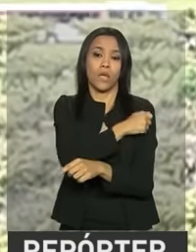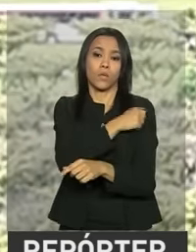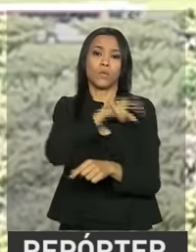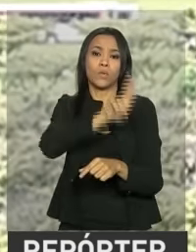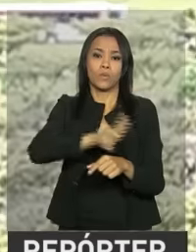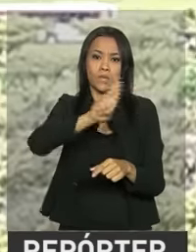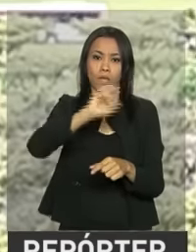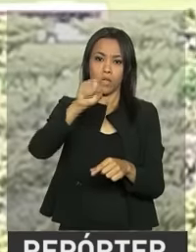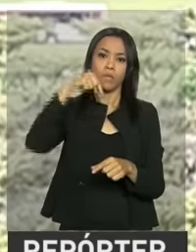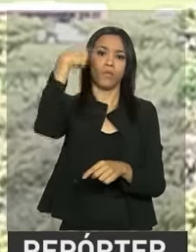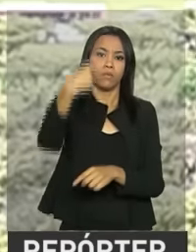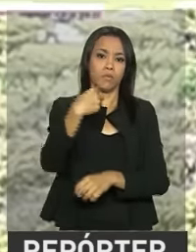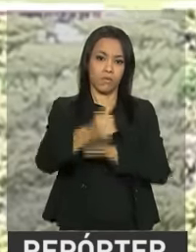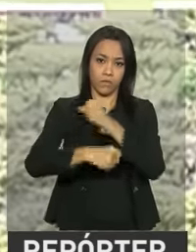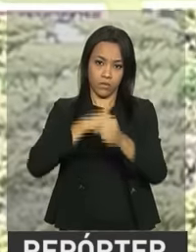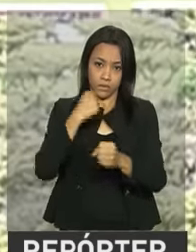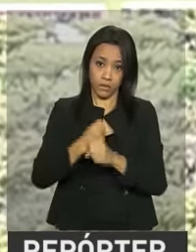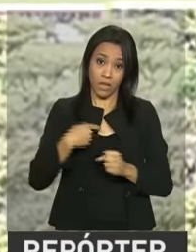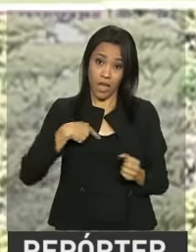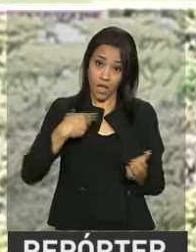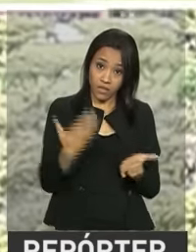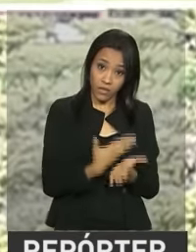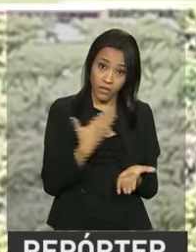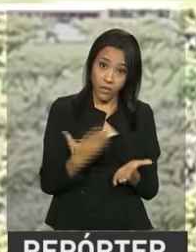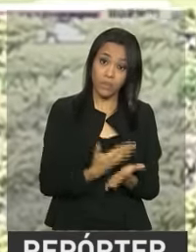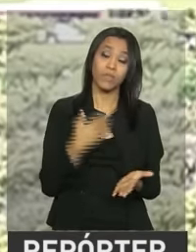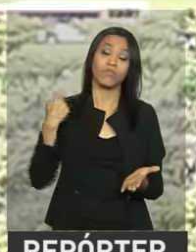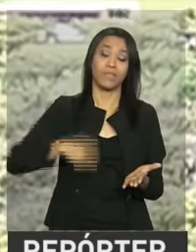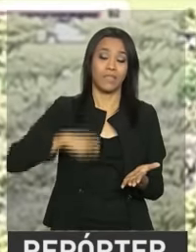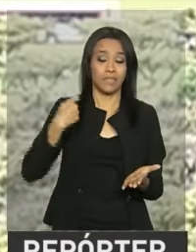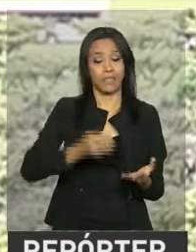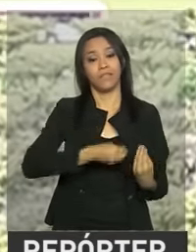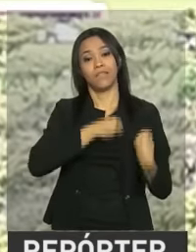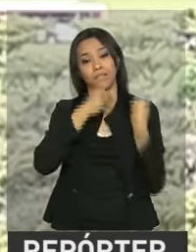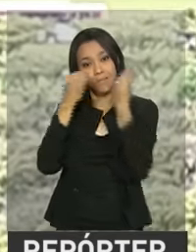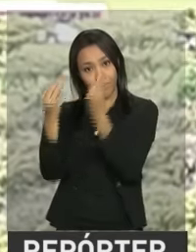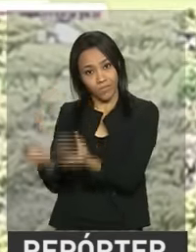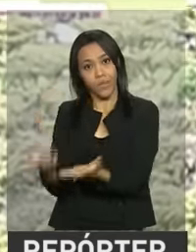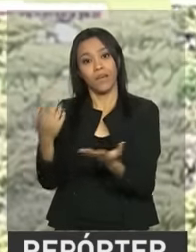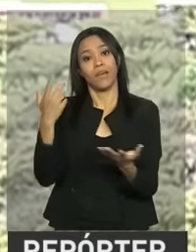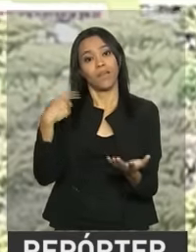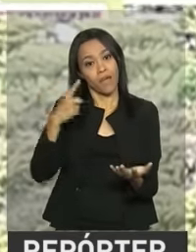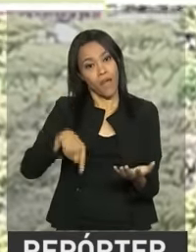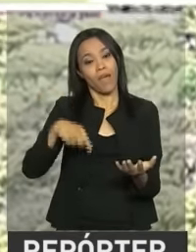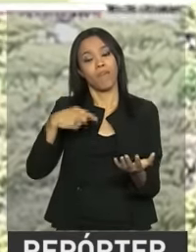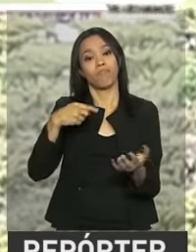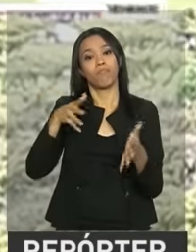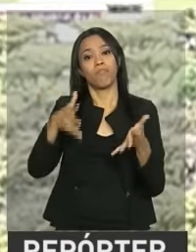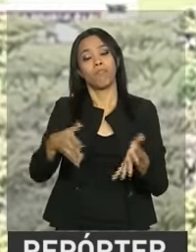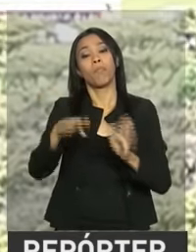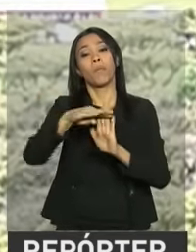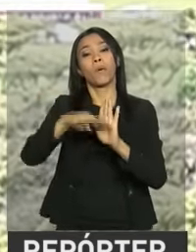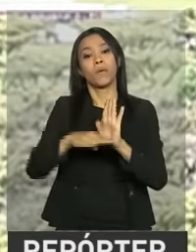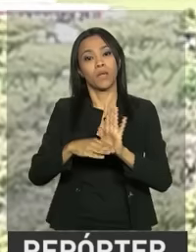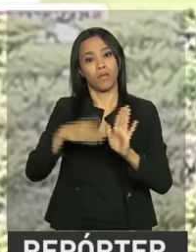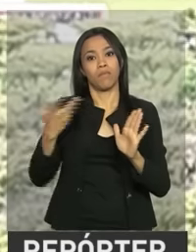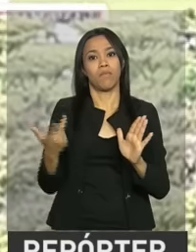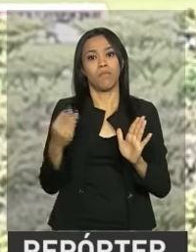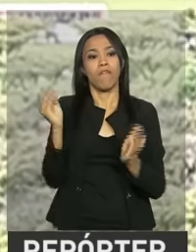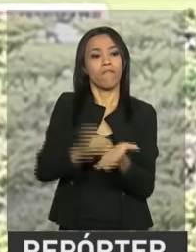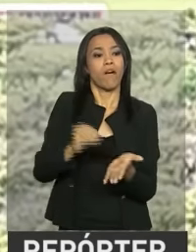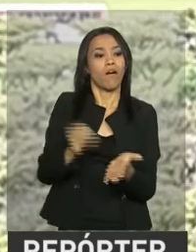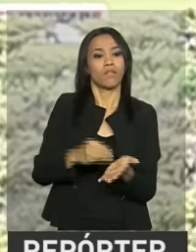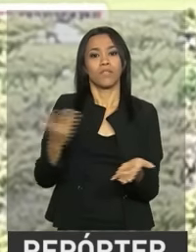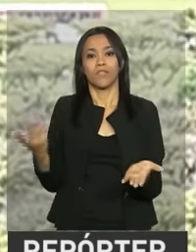que vem. Essa devolução é fundamental para o sucesso do Programa Nacional do Livro Didático, para que não haja aí falta